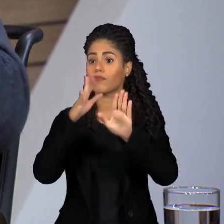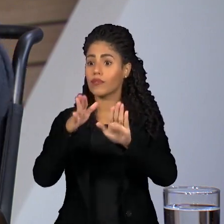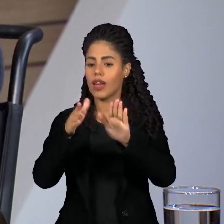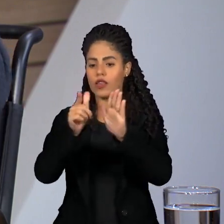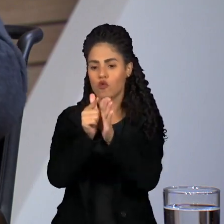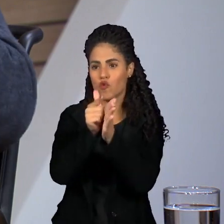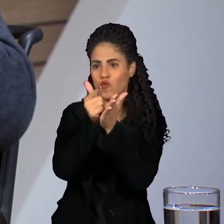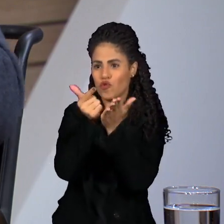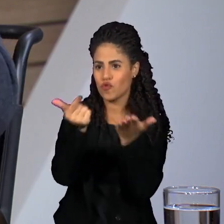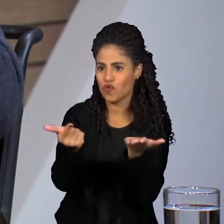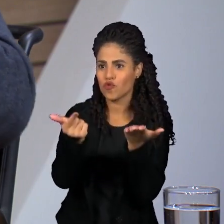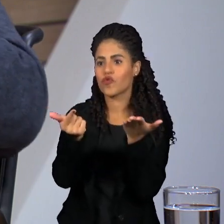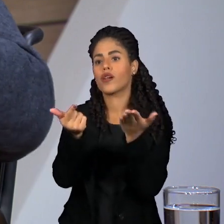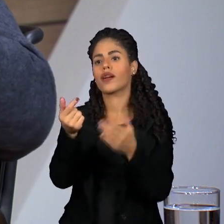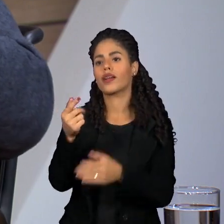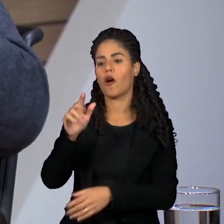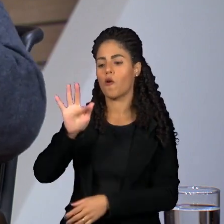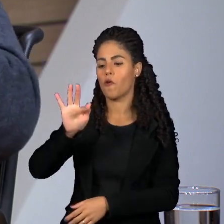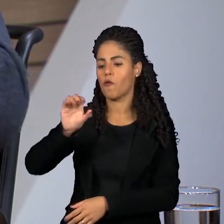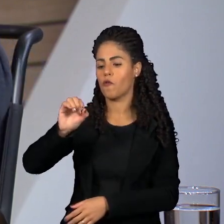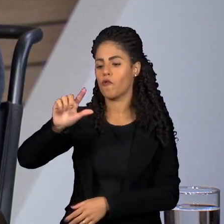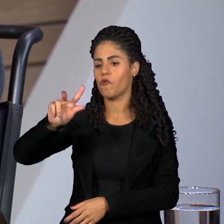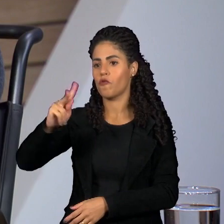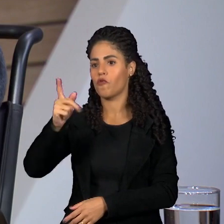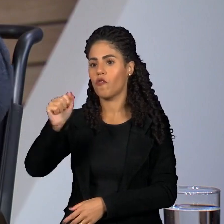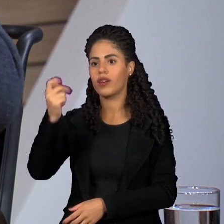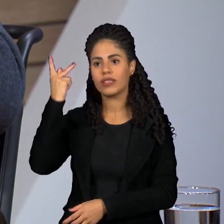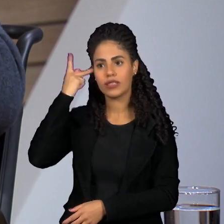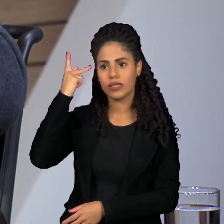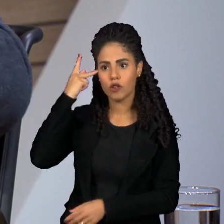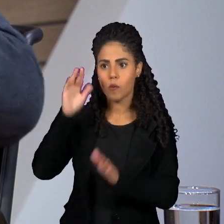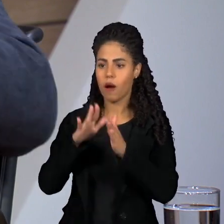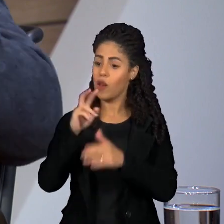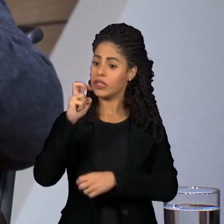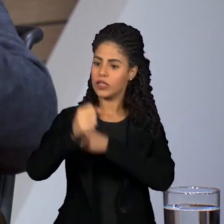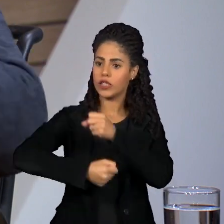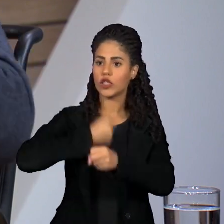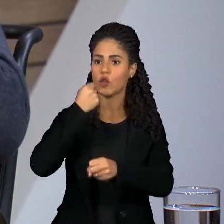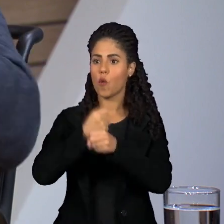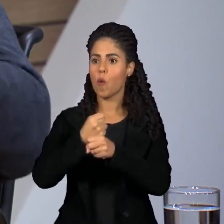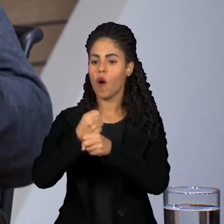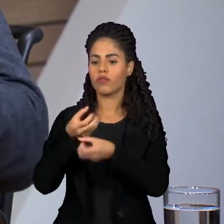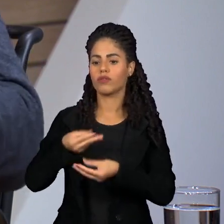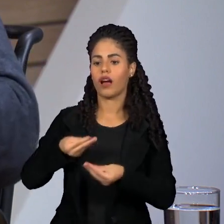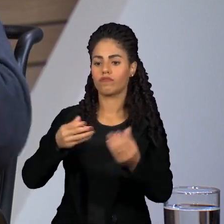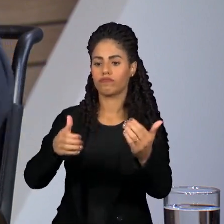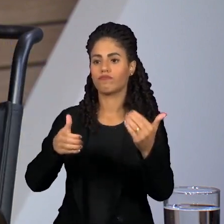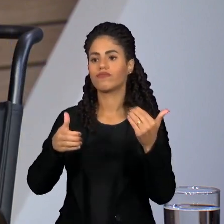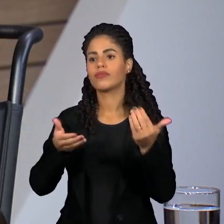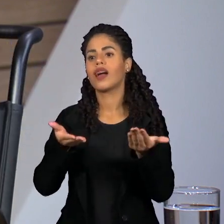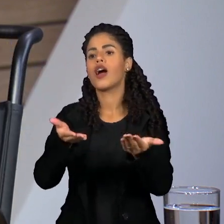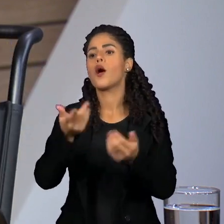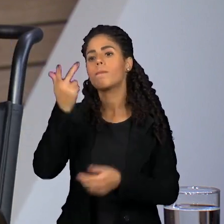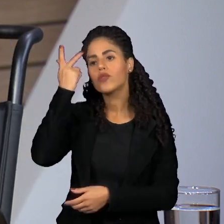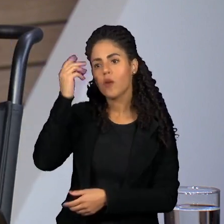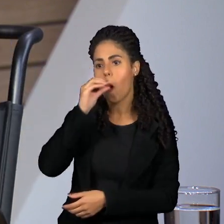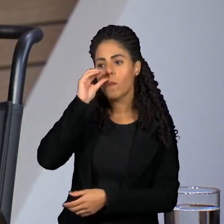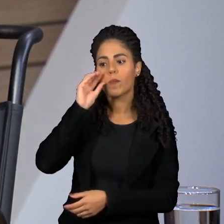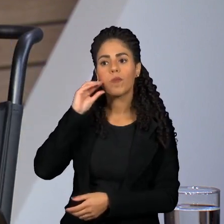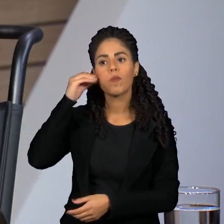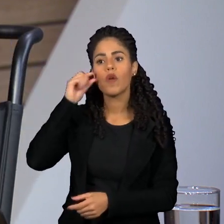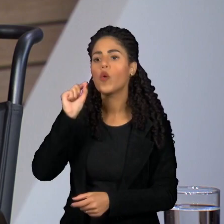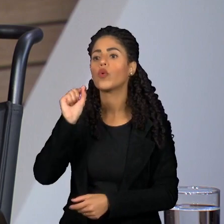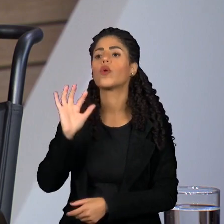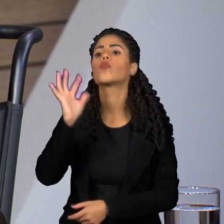Paulo estampa, Centrão dá 5 anos para Sarney, que a imagem do governo Sarney já não era boa. Aí o que